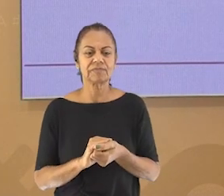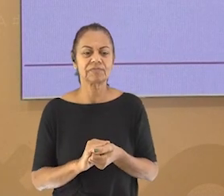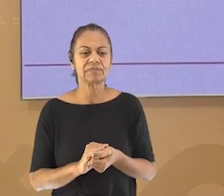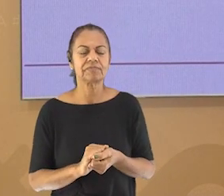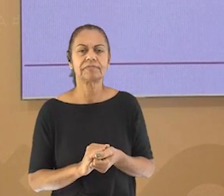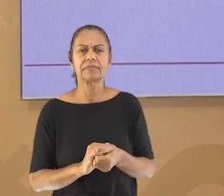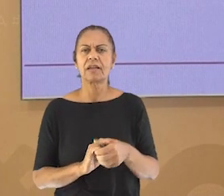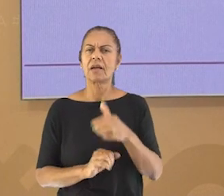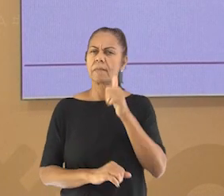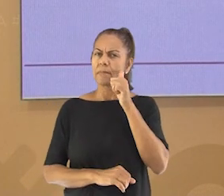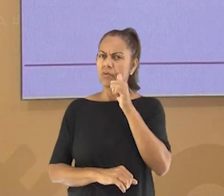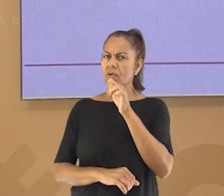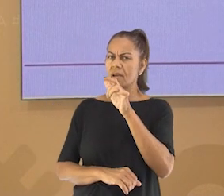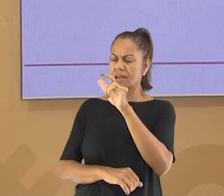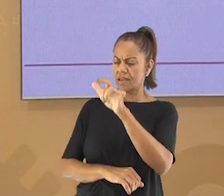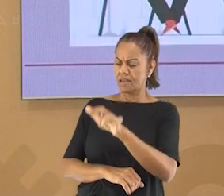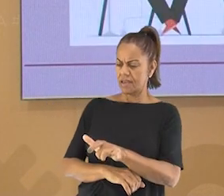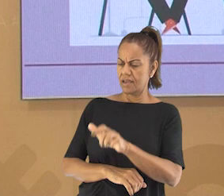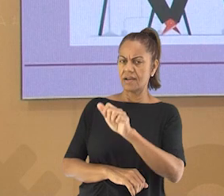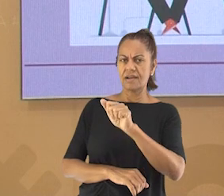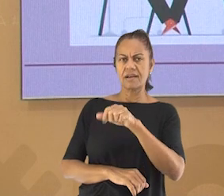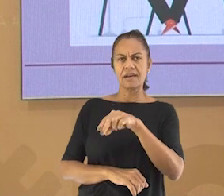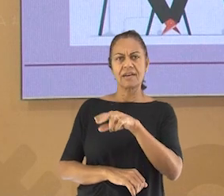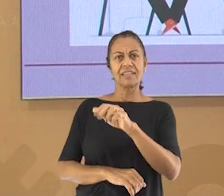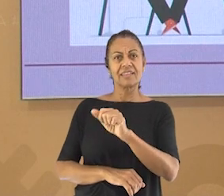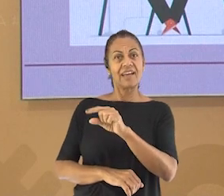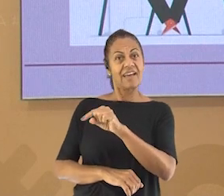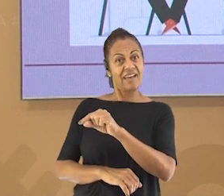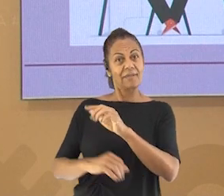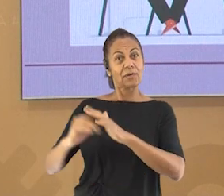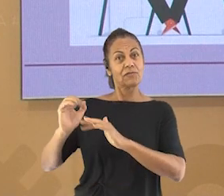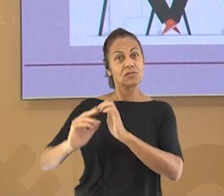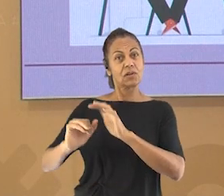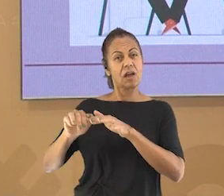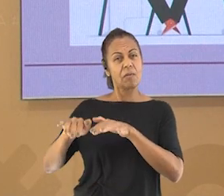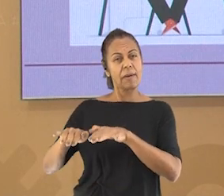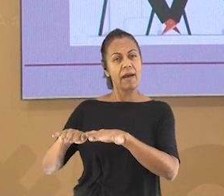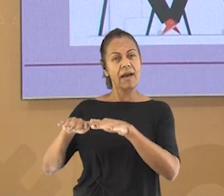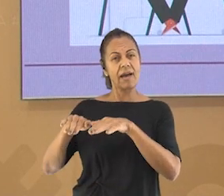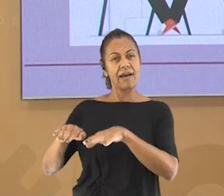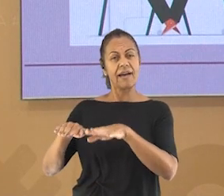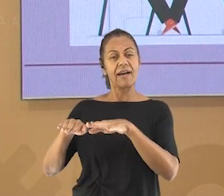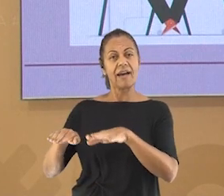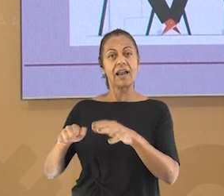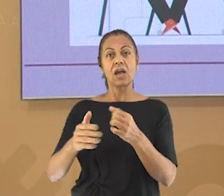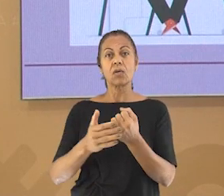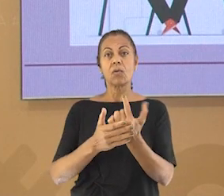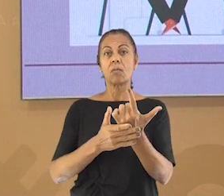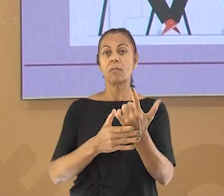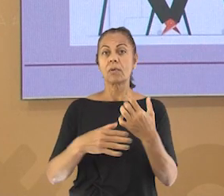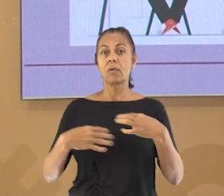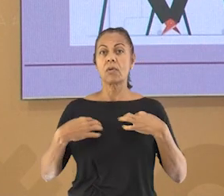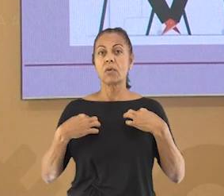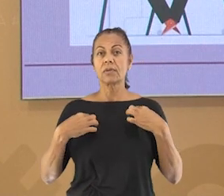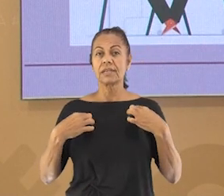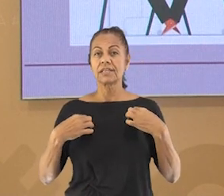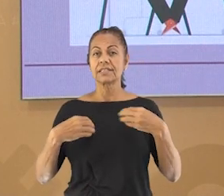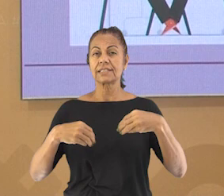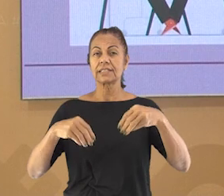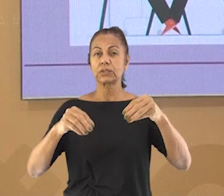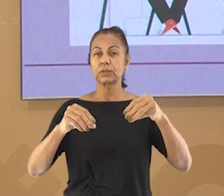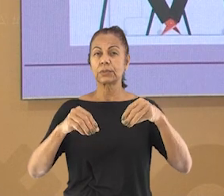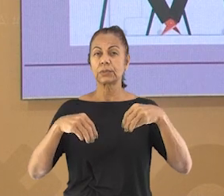Vamos praticar essa resolução? Veja a seguinte situação. Ana, ela é costureira e ela